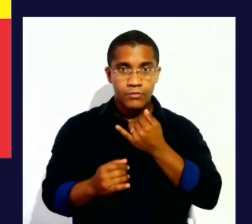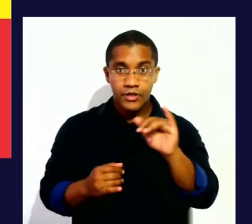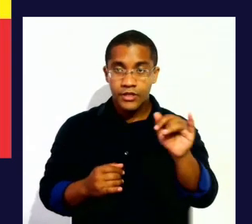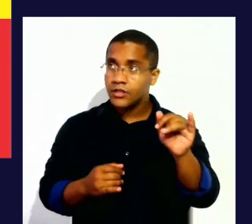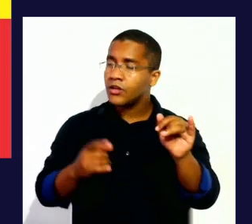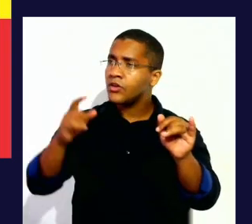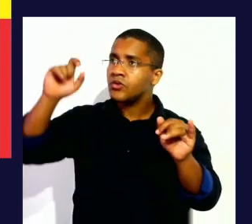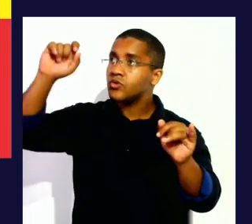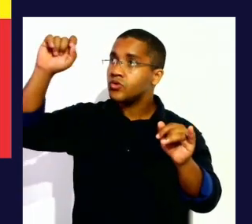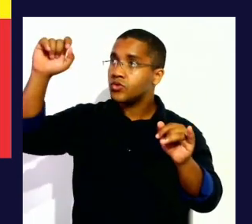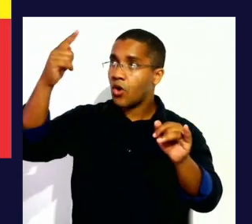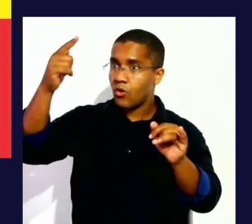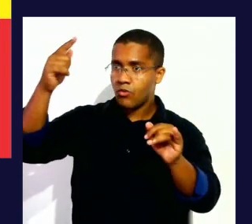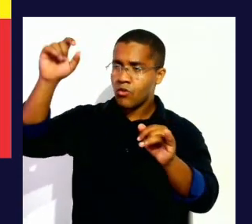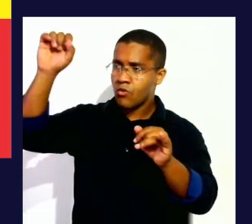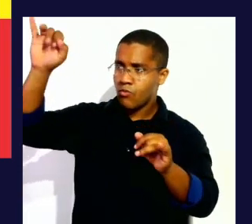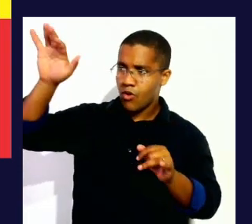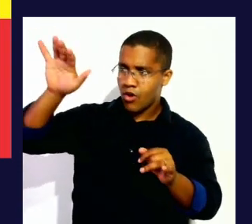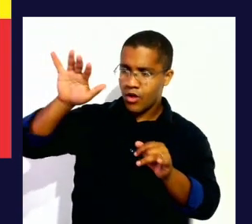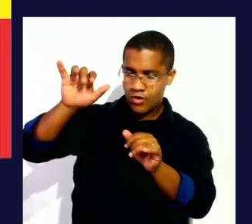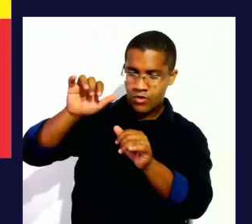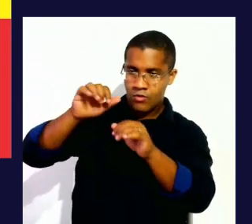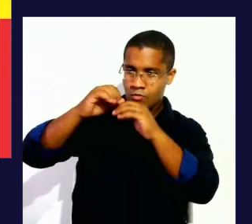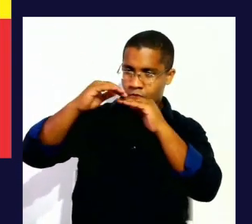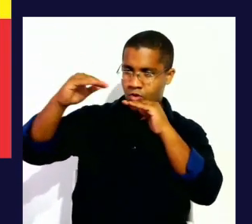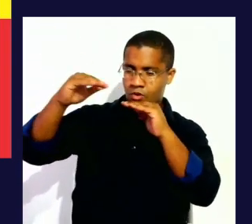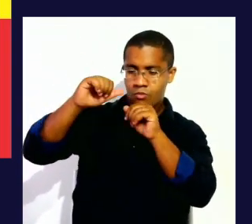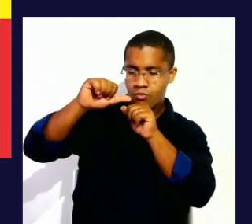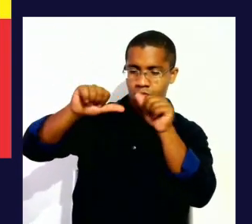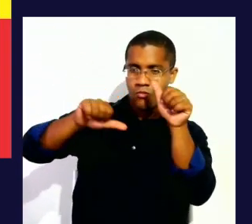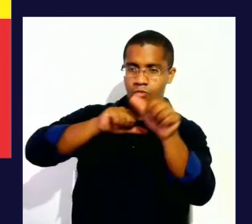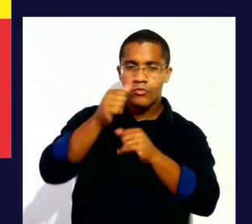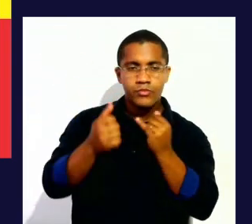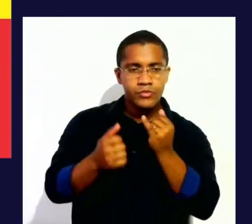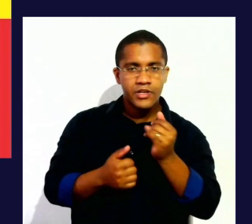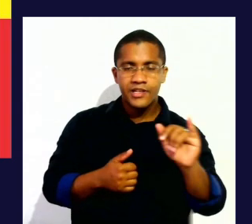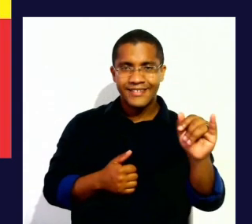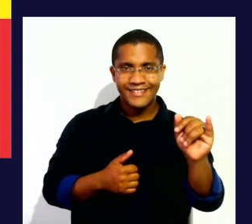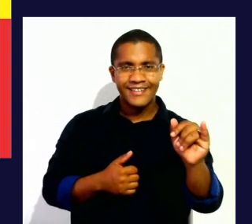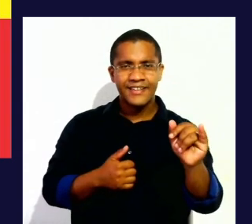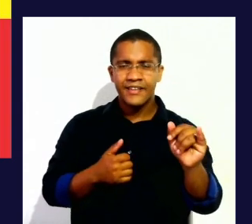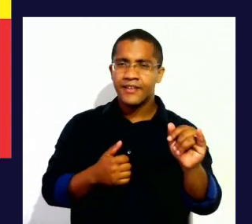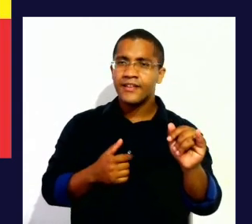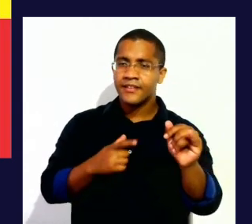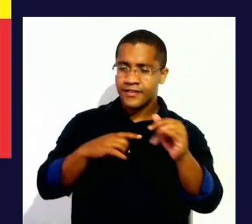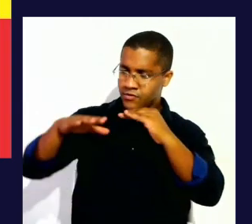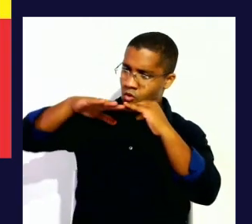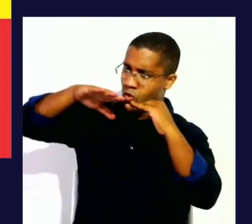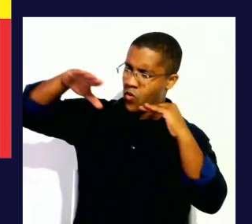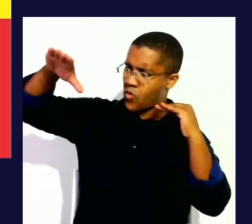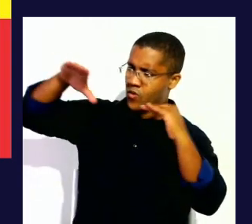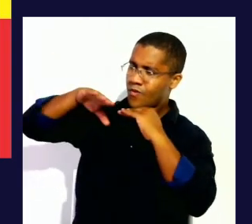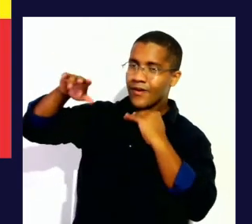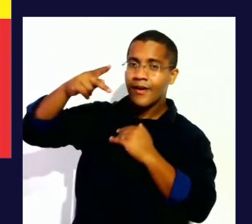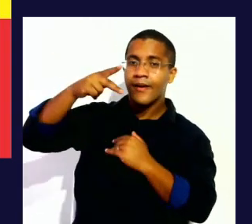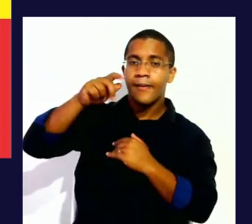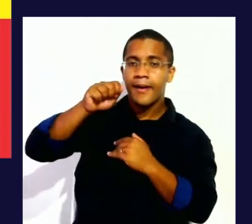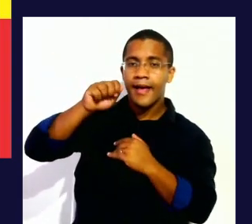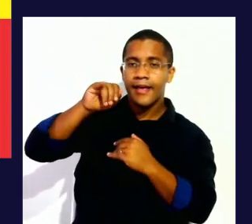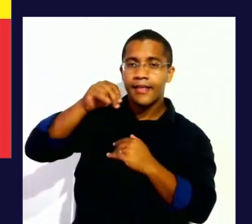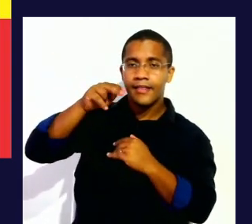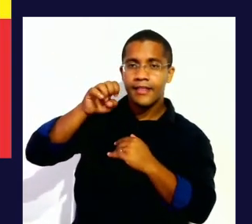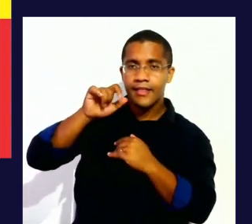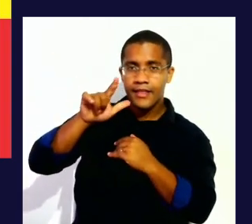sol como a fonte de energia. Após a luz do sol ela ser captada por painéis